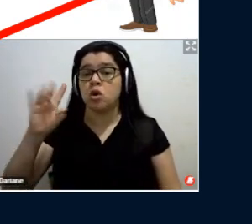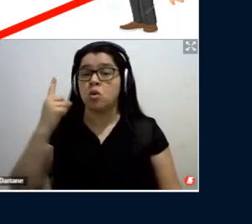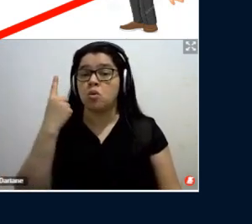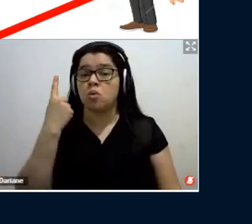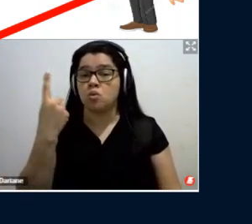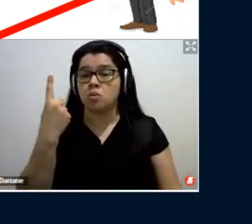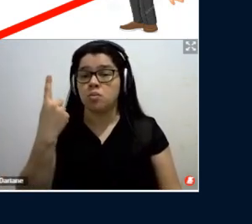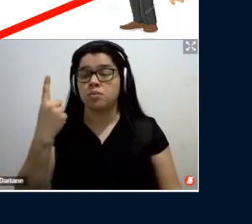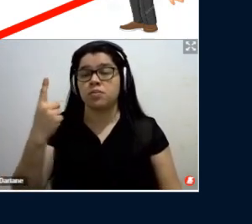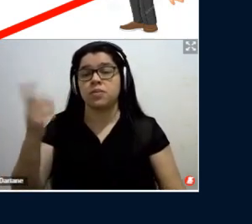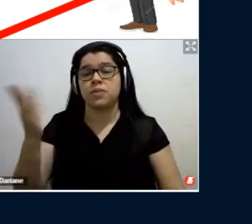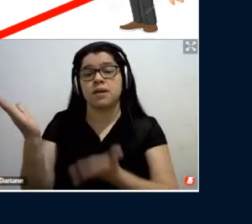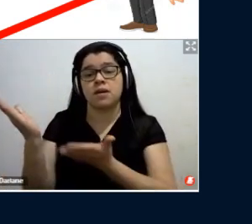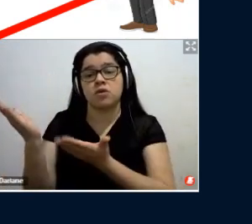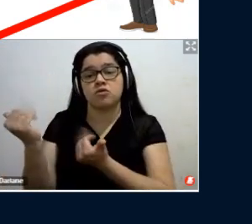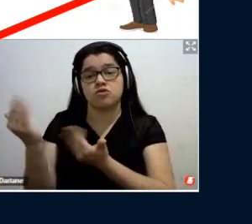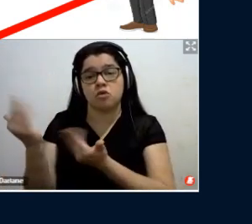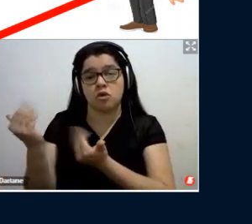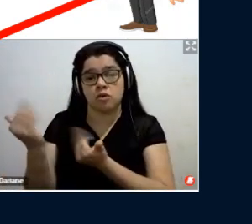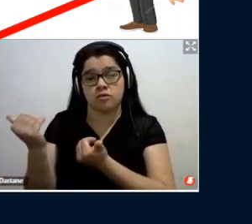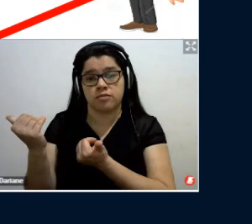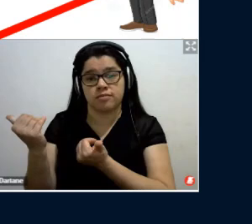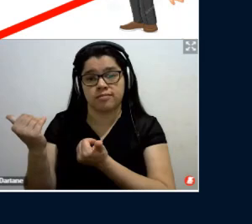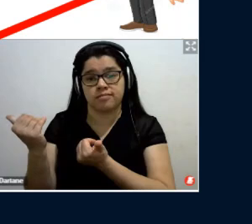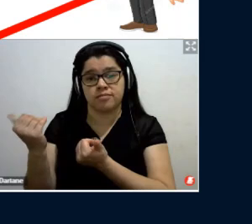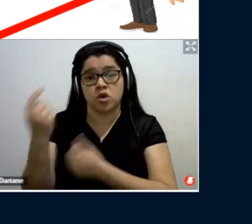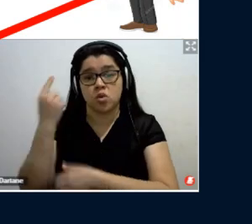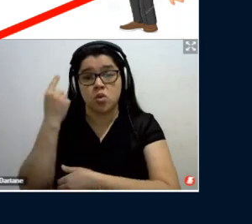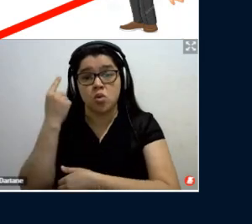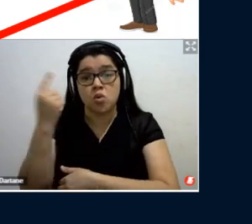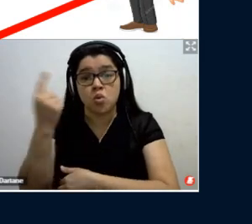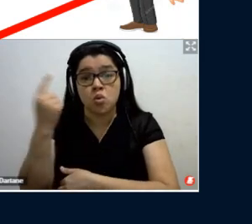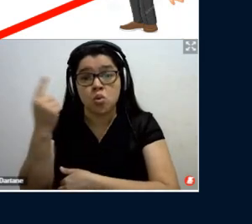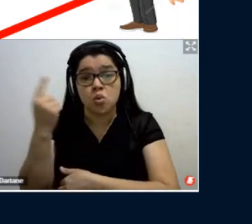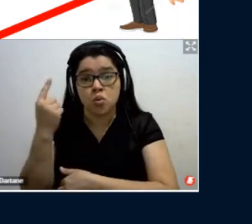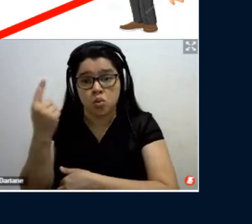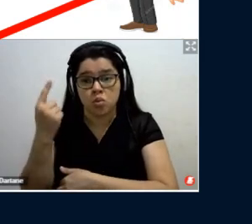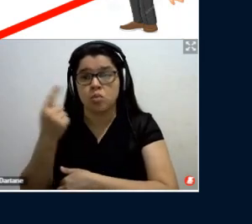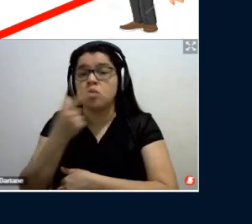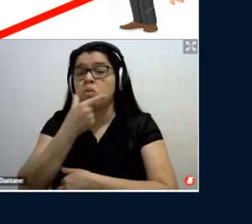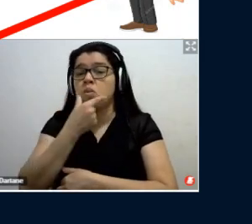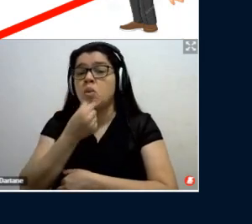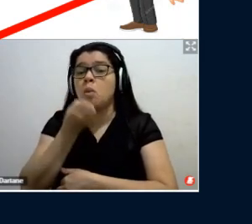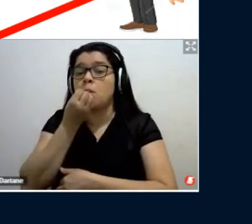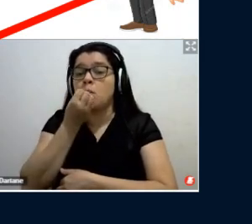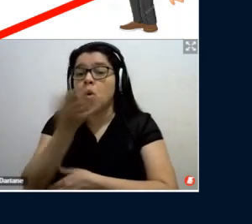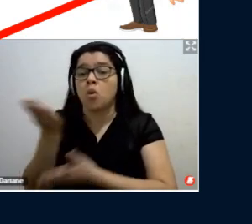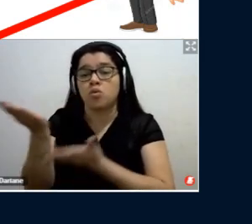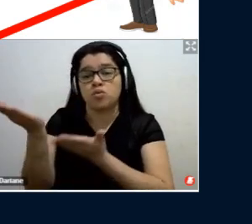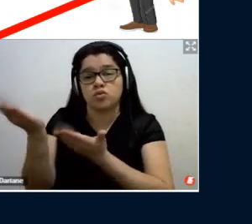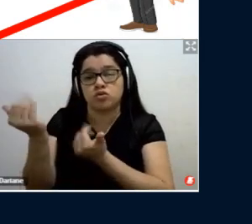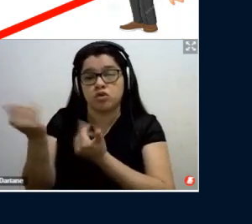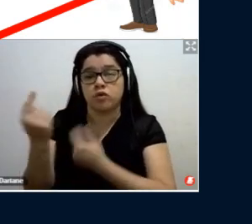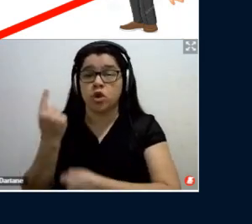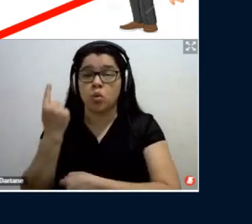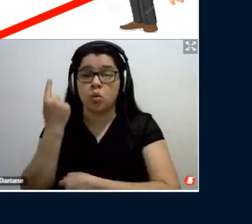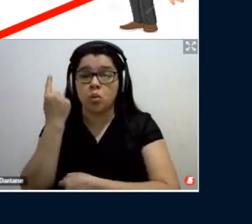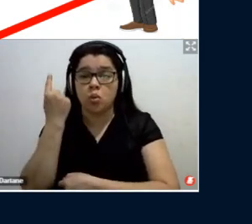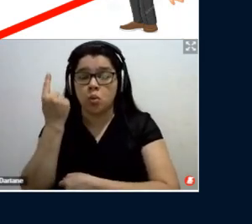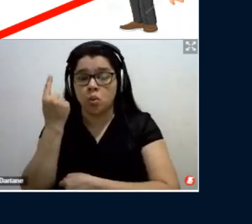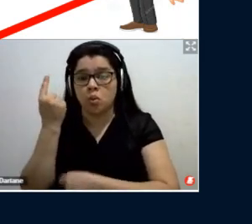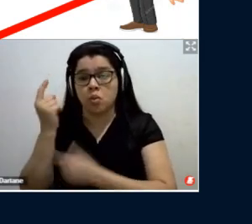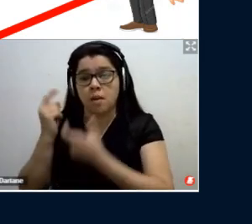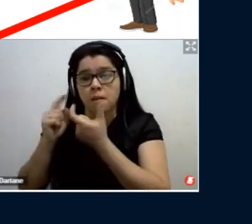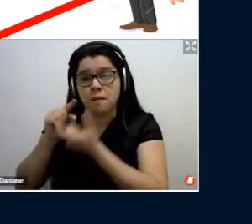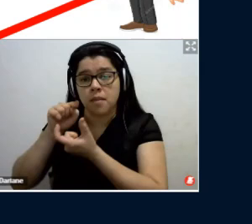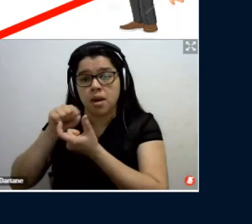é sujeito simples, só tem um sujeito aí, só um núcleo, tá?